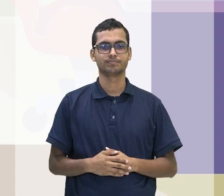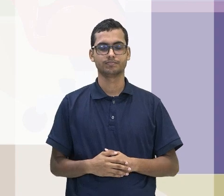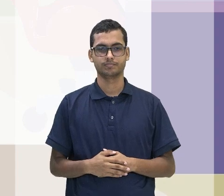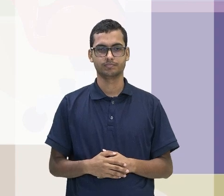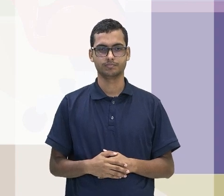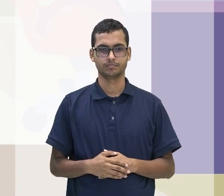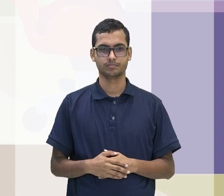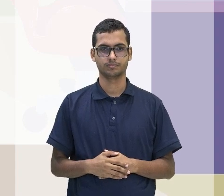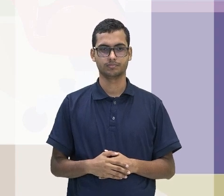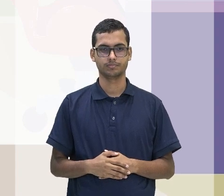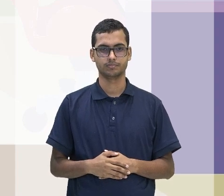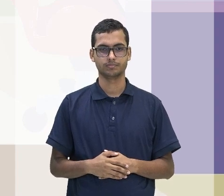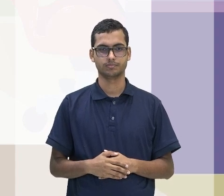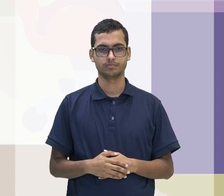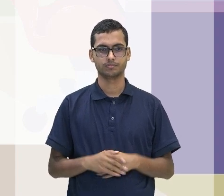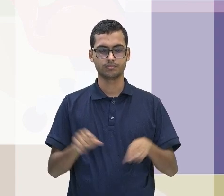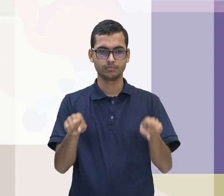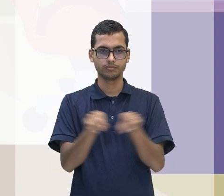fornos de